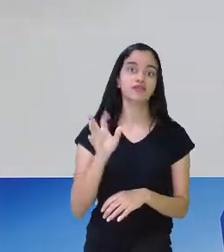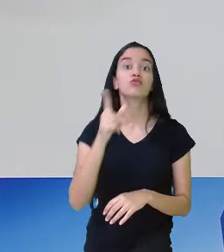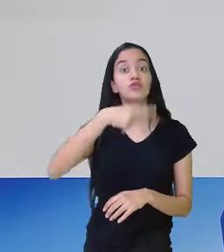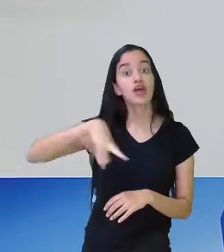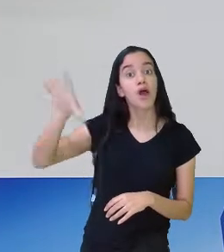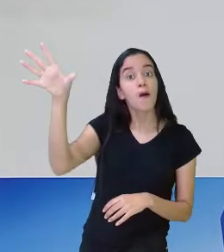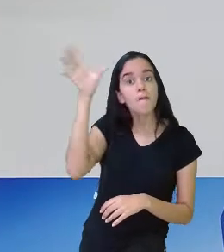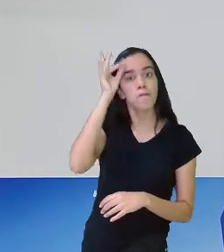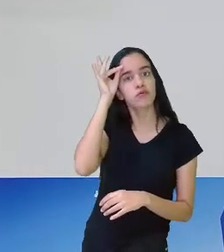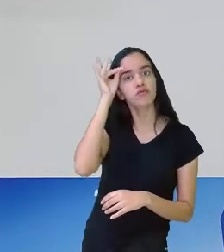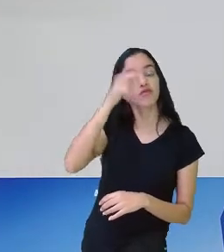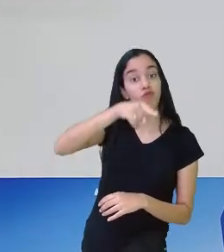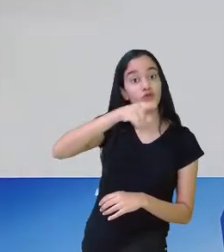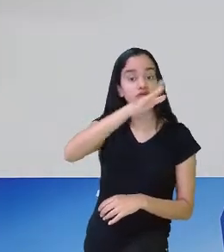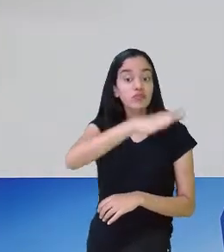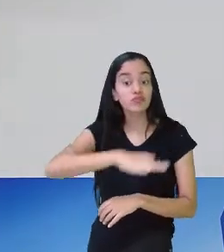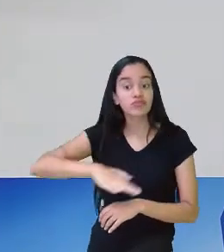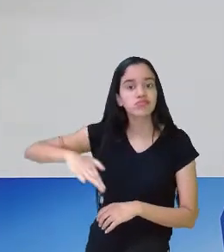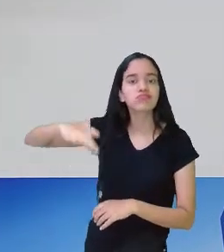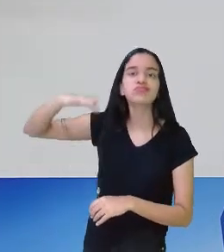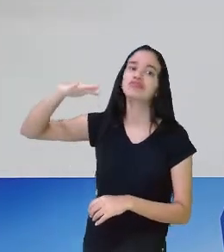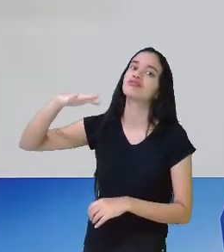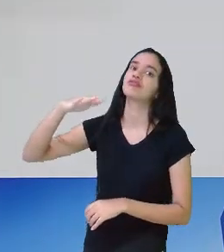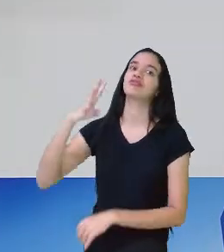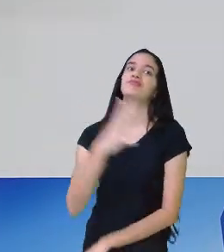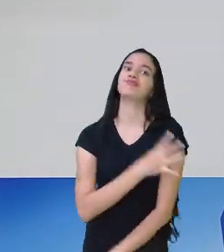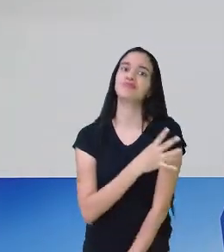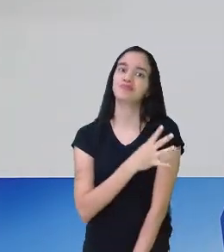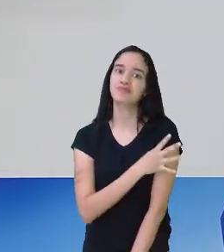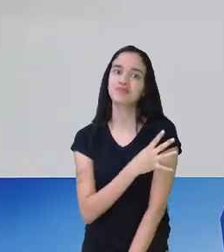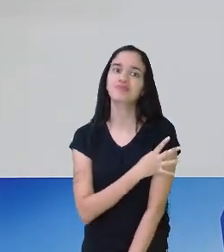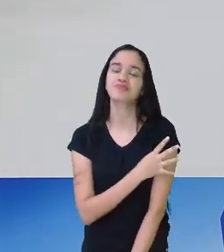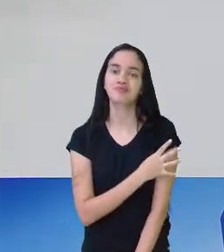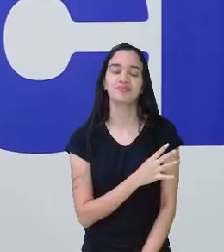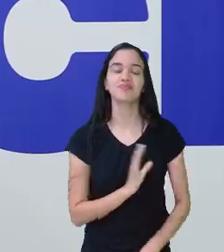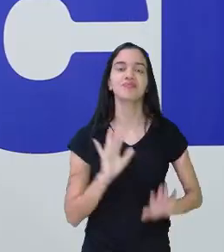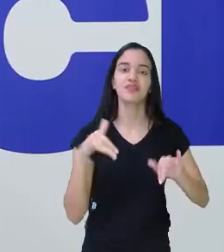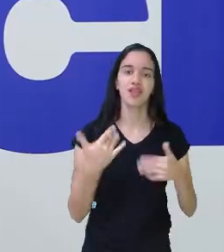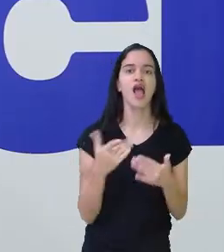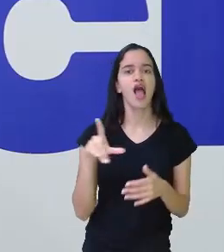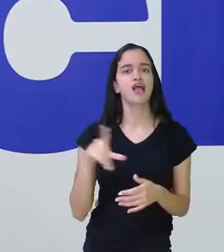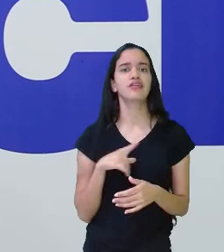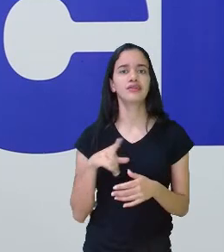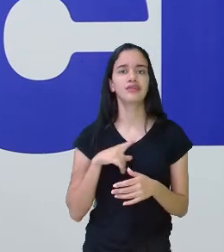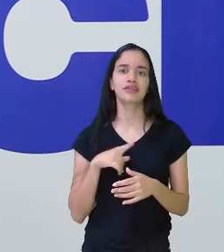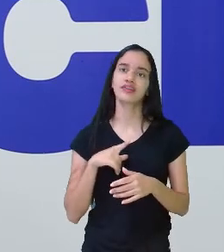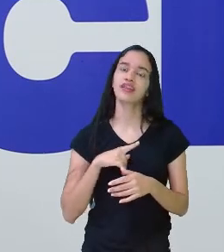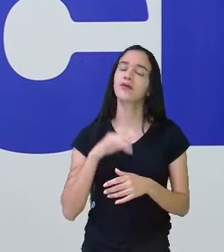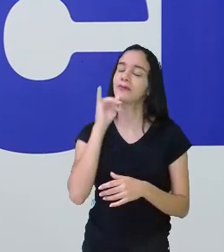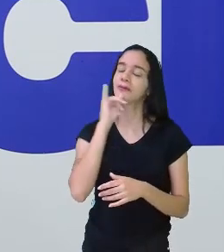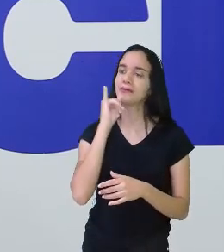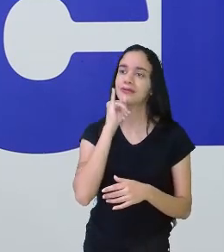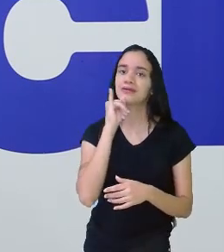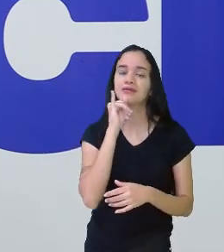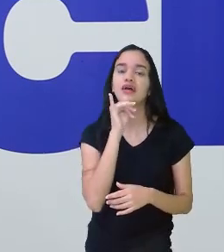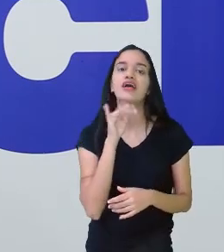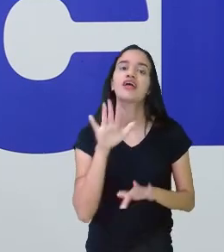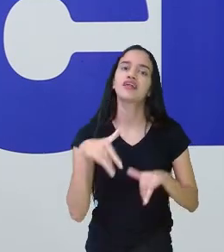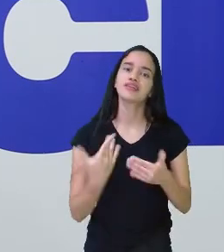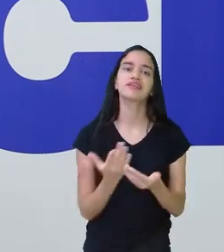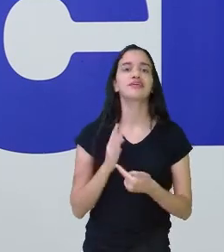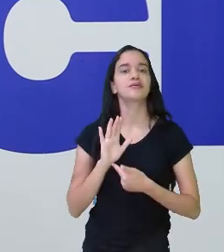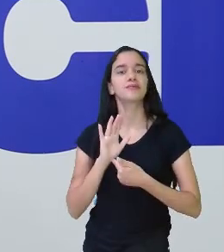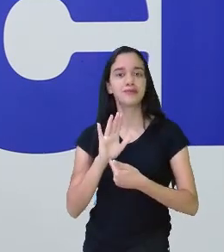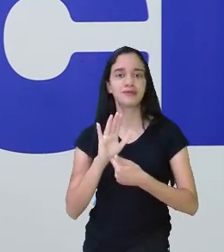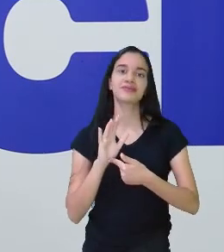estão grandes, não é, professora Márcia? Já estão no 4º ano. É, sim. E já tem que dar o exemplo aqui. Pois é, tem que mostrar